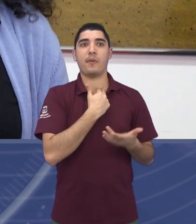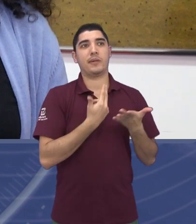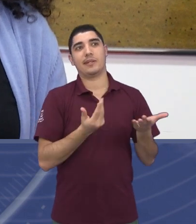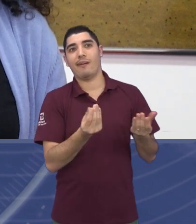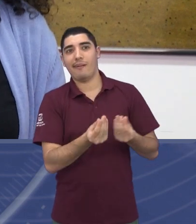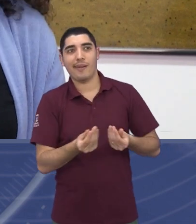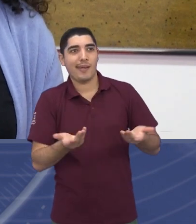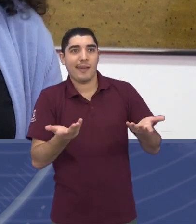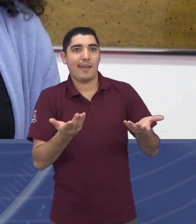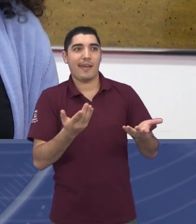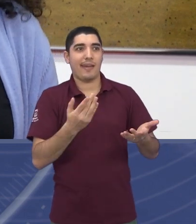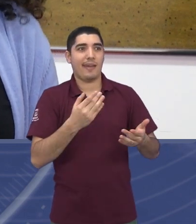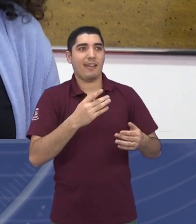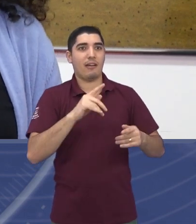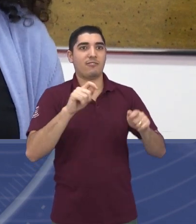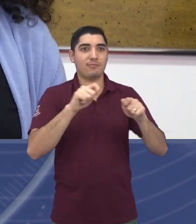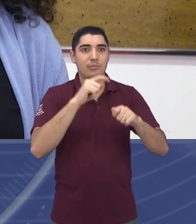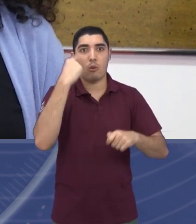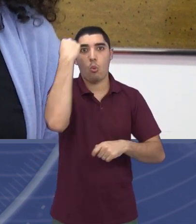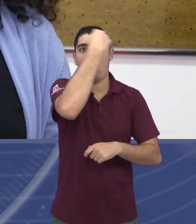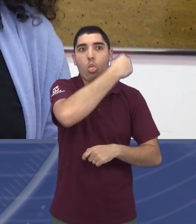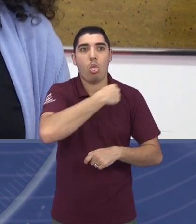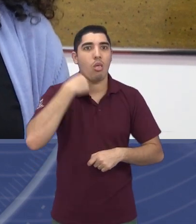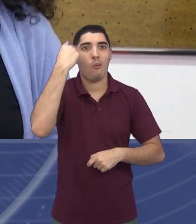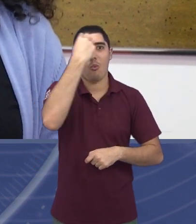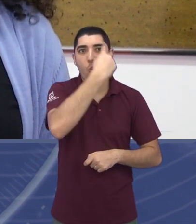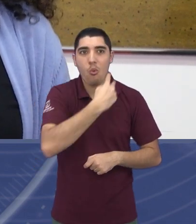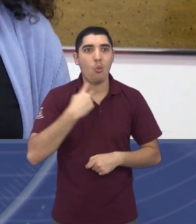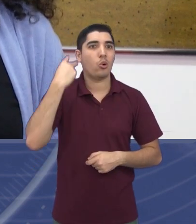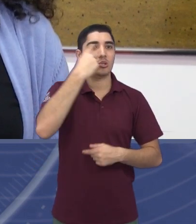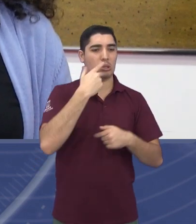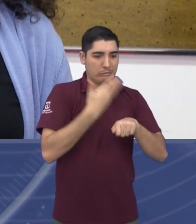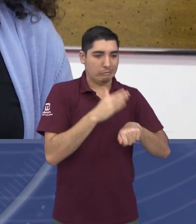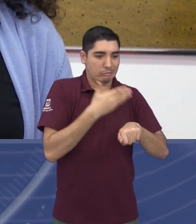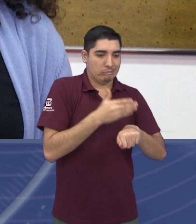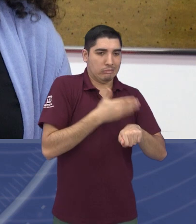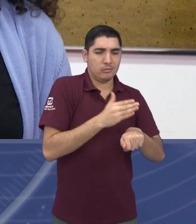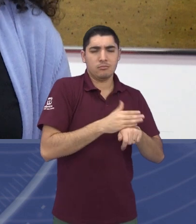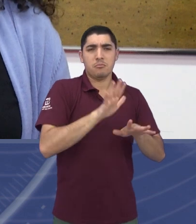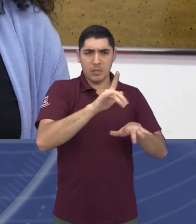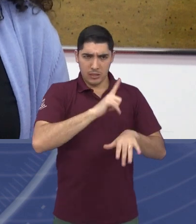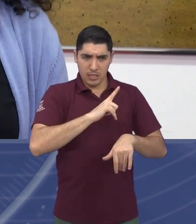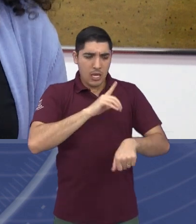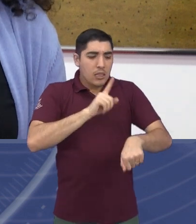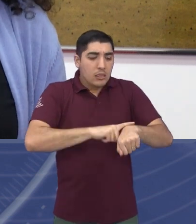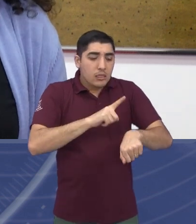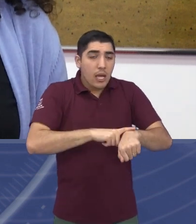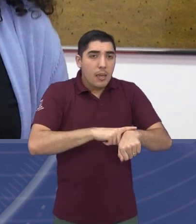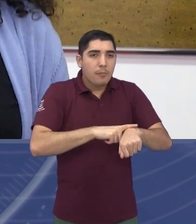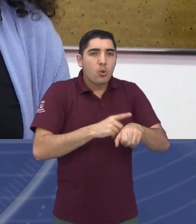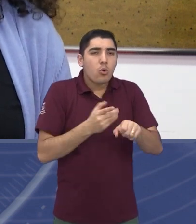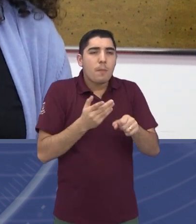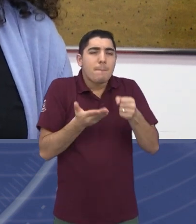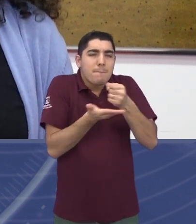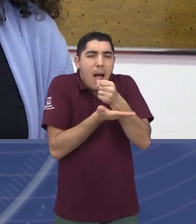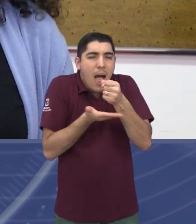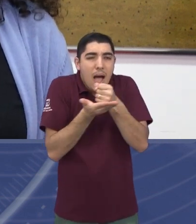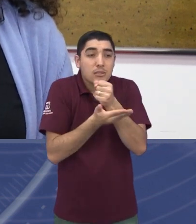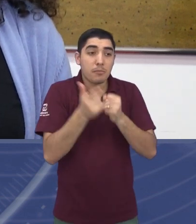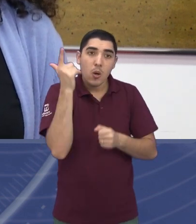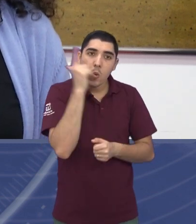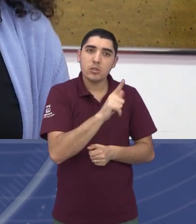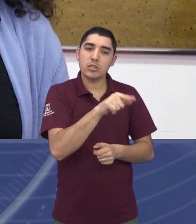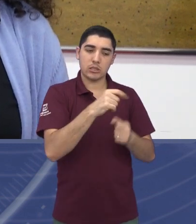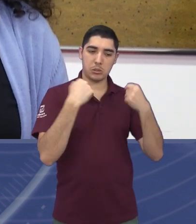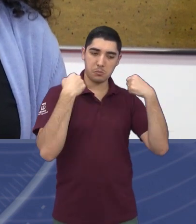querer fazer tudo de uma vez, ficar 2 horas treinando, mas tem um tempo mínimo que é necessário para